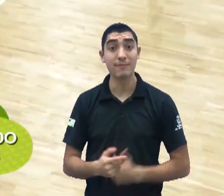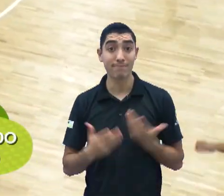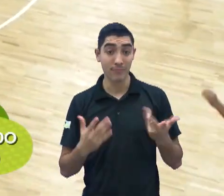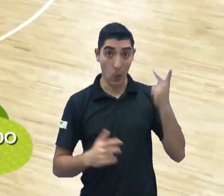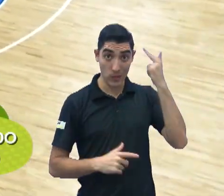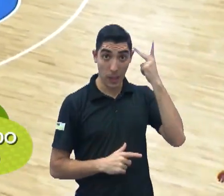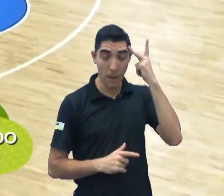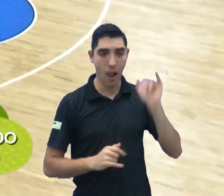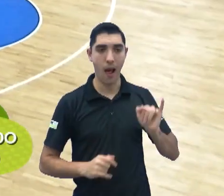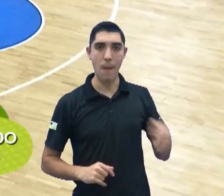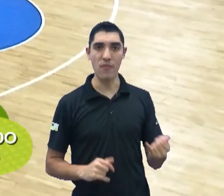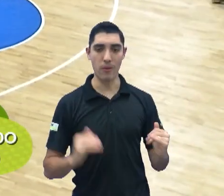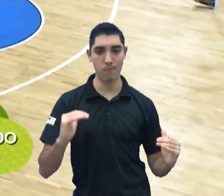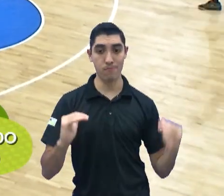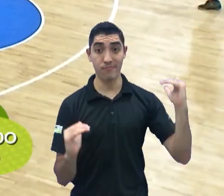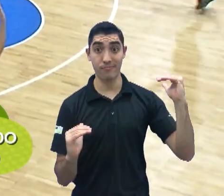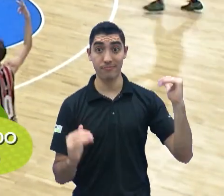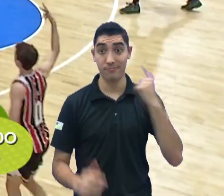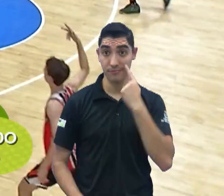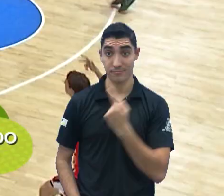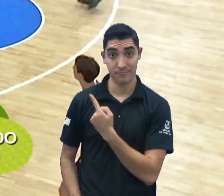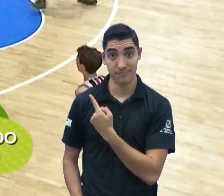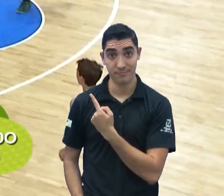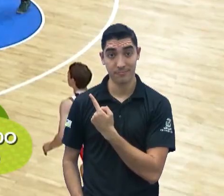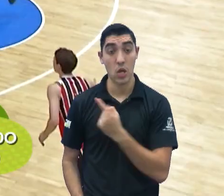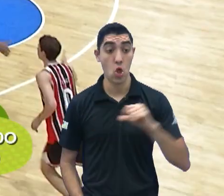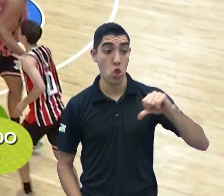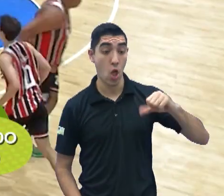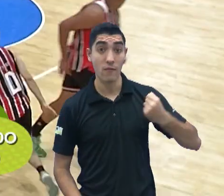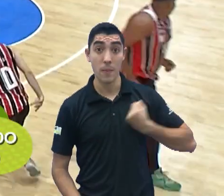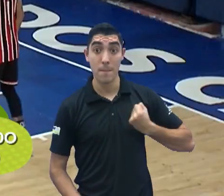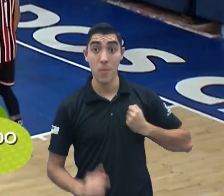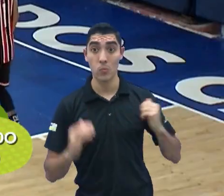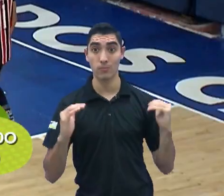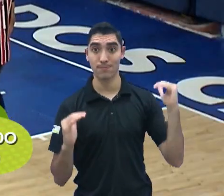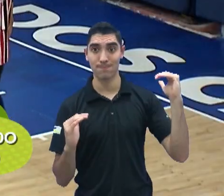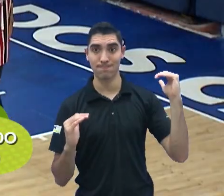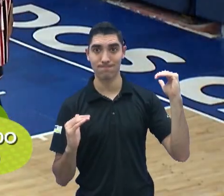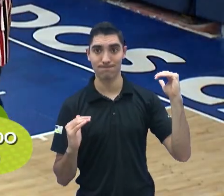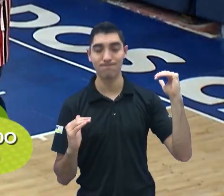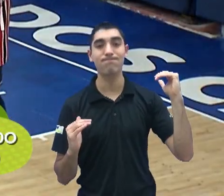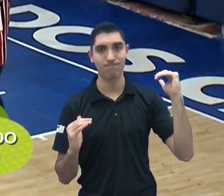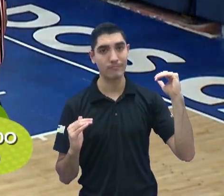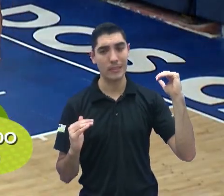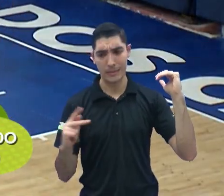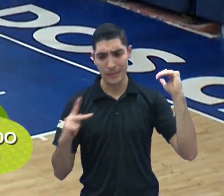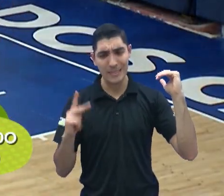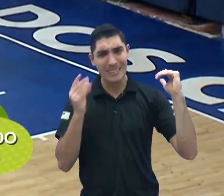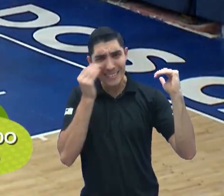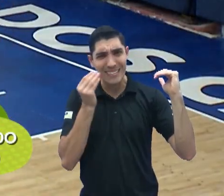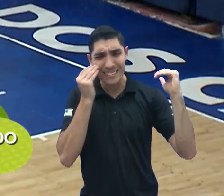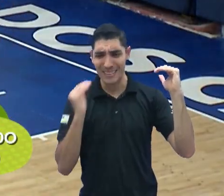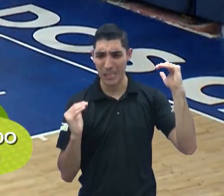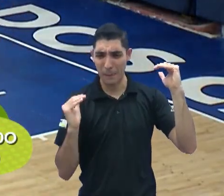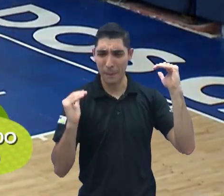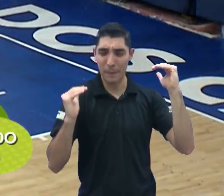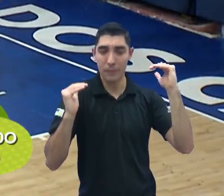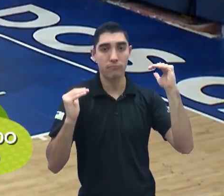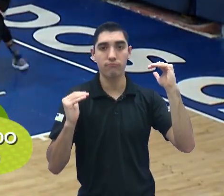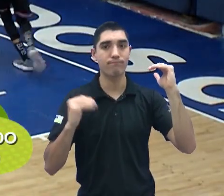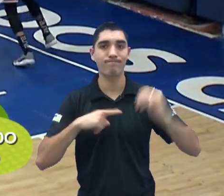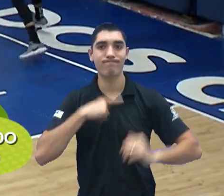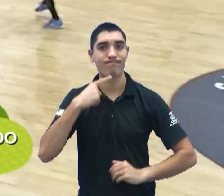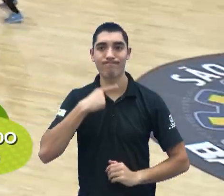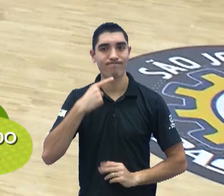capital aproveitou o bom momento e colocou 9 à frente do placar. O São José bem que tentou, mas não conseguiu